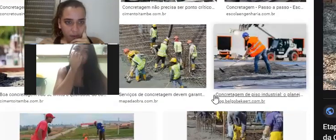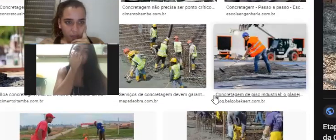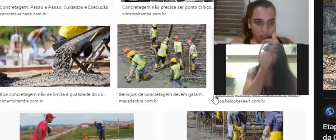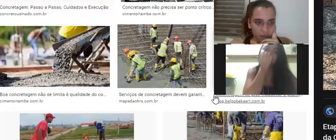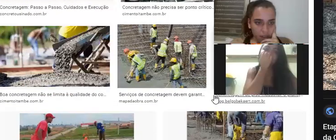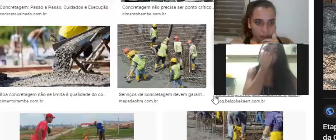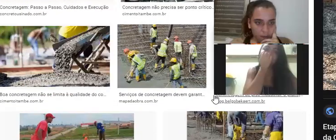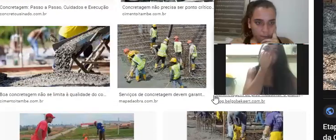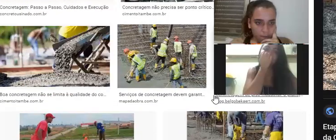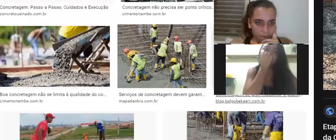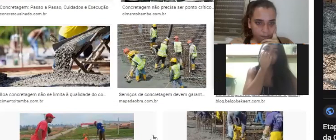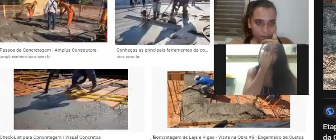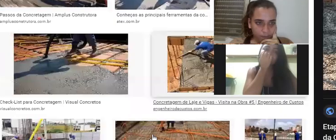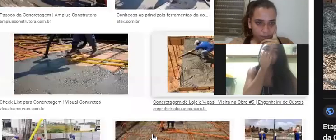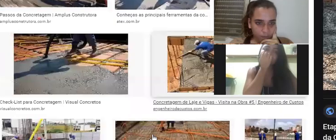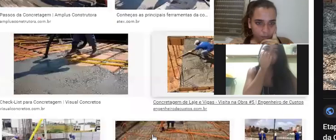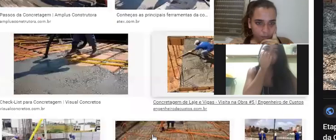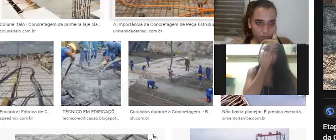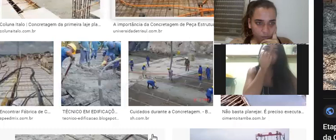aqui para vocês verem.